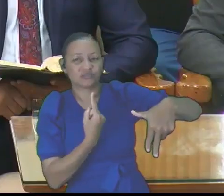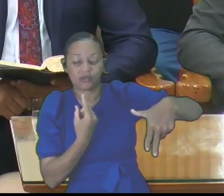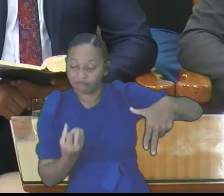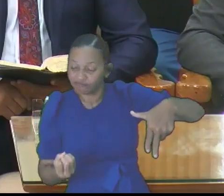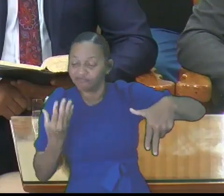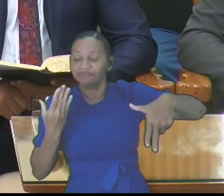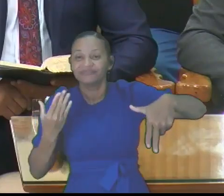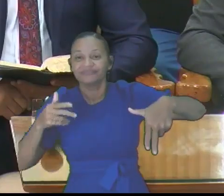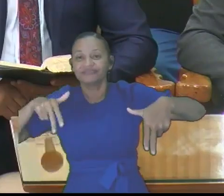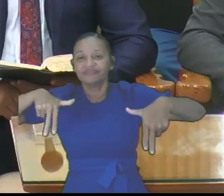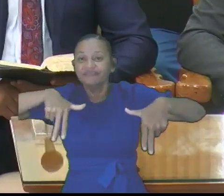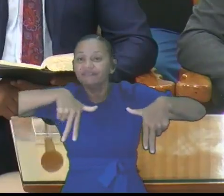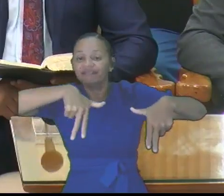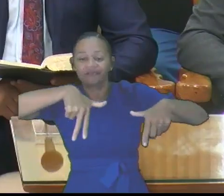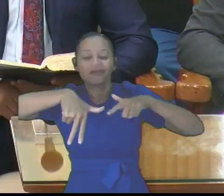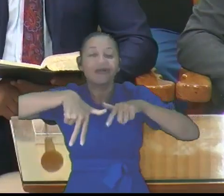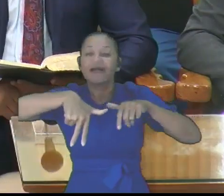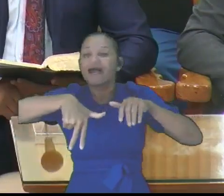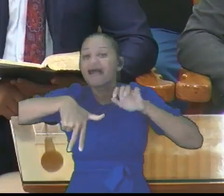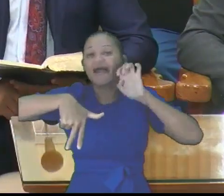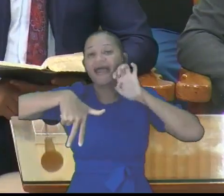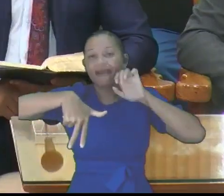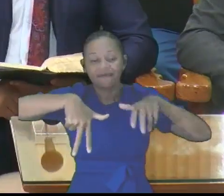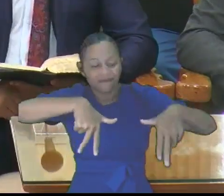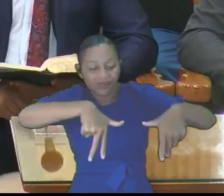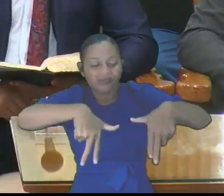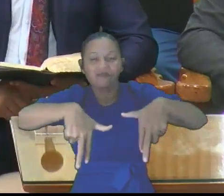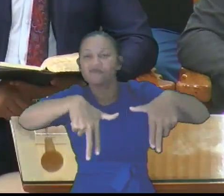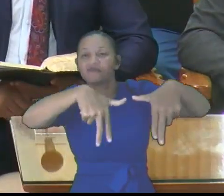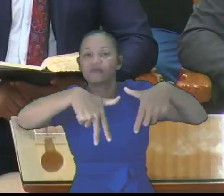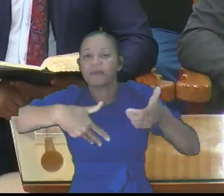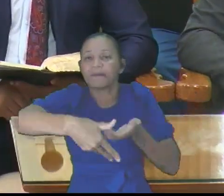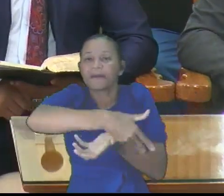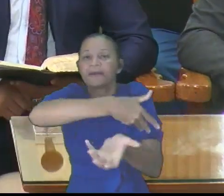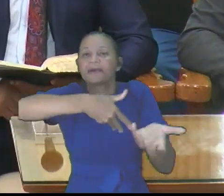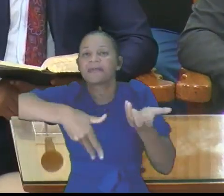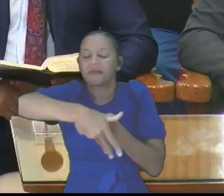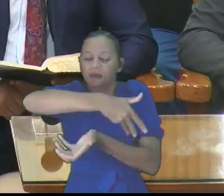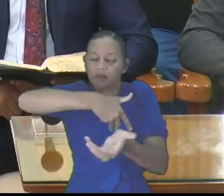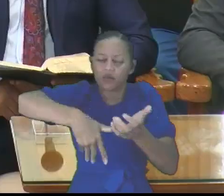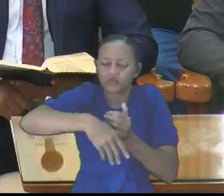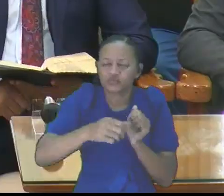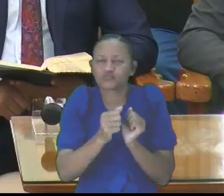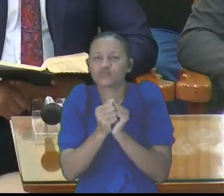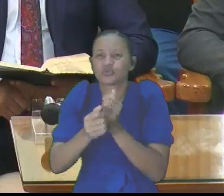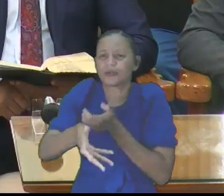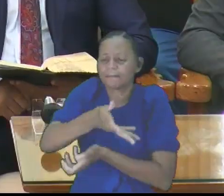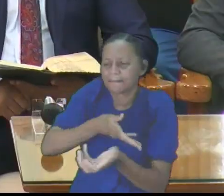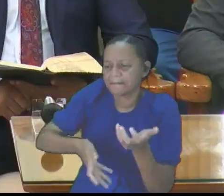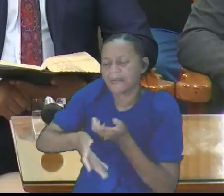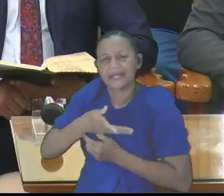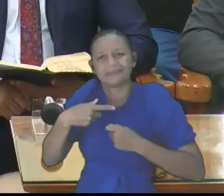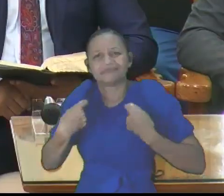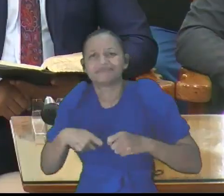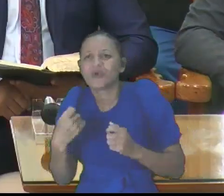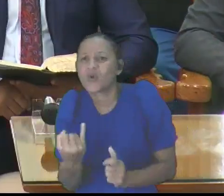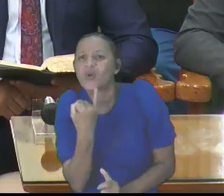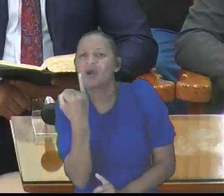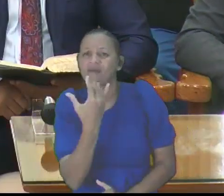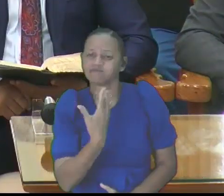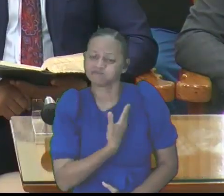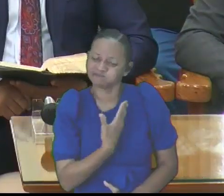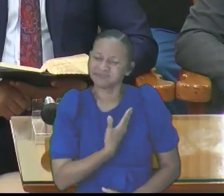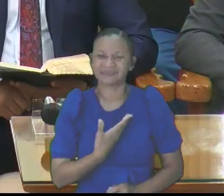Glória a Deus. Deus fez o homem gregário. Ele tem uma necessidade de comunhão, de amizade, de